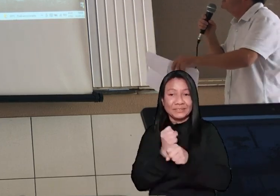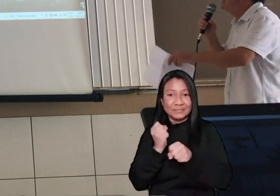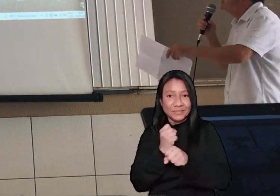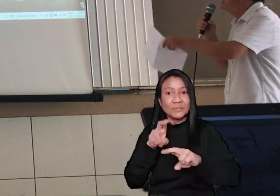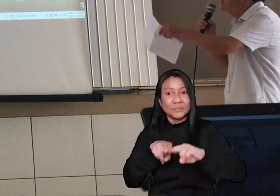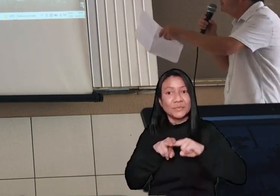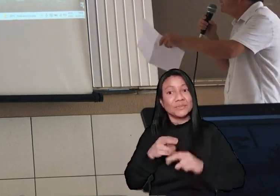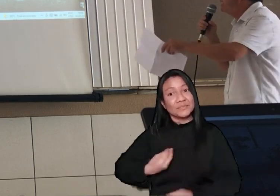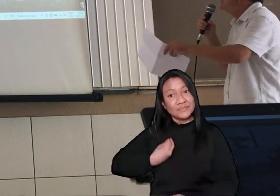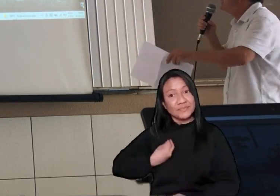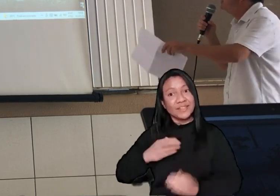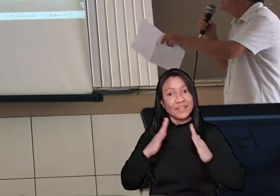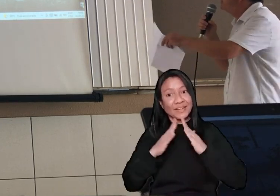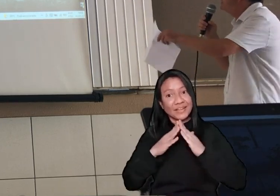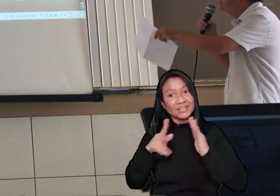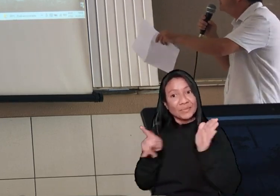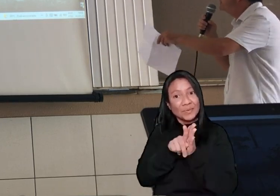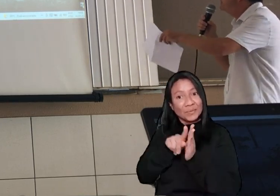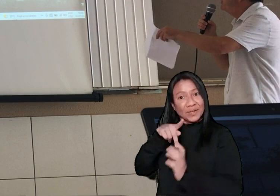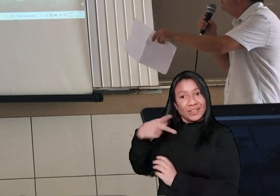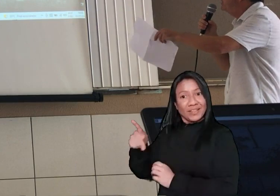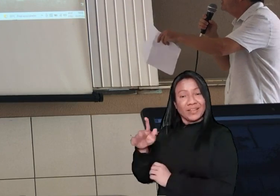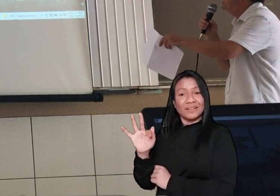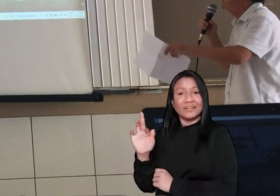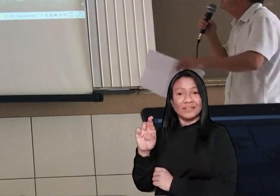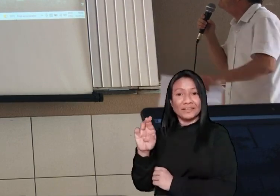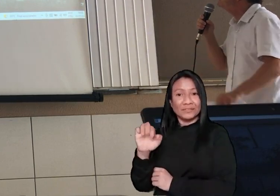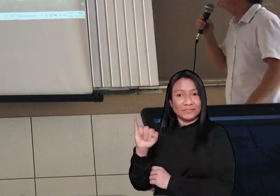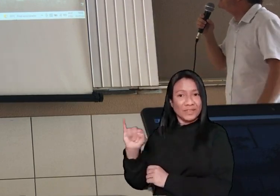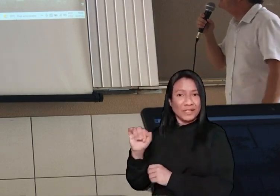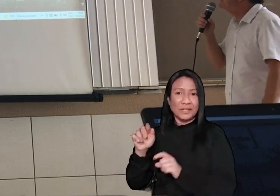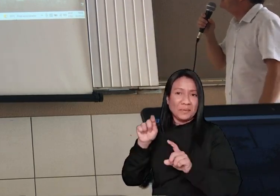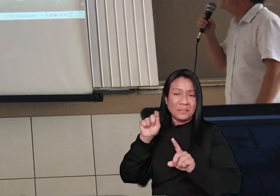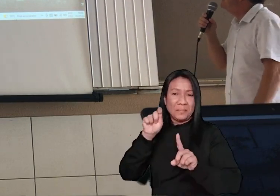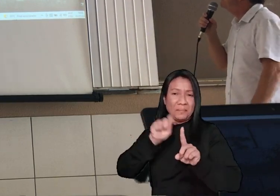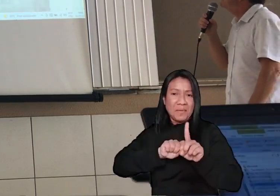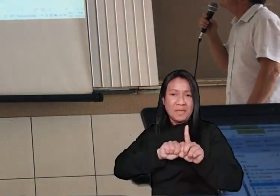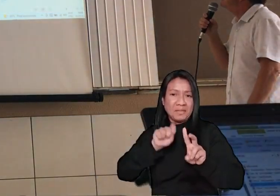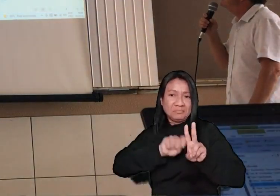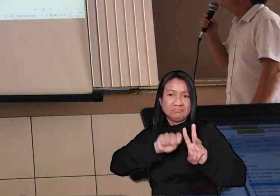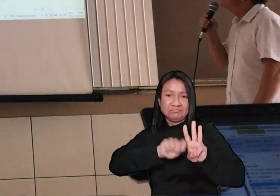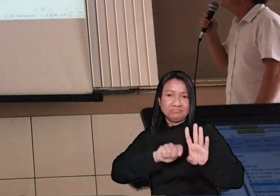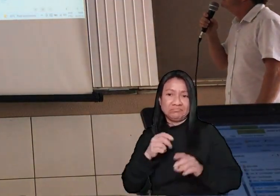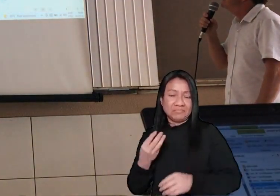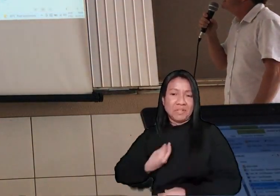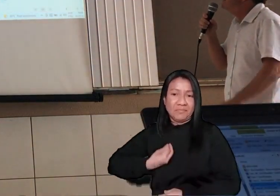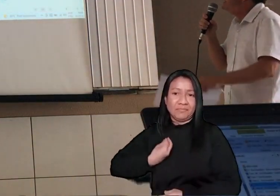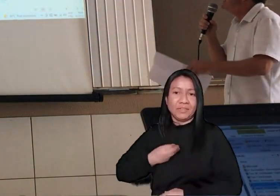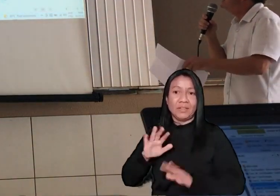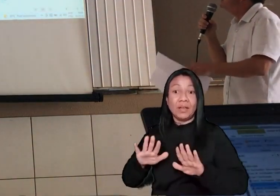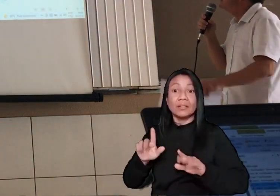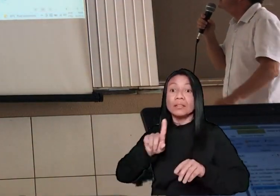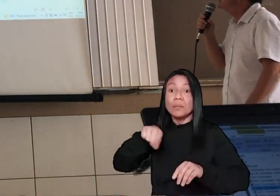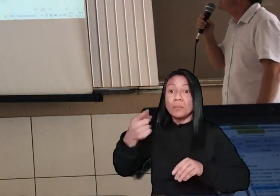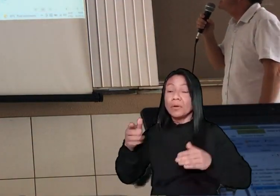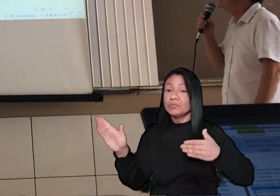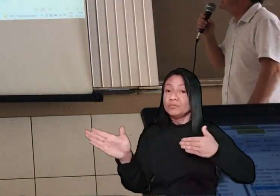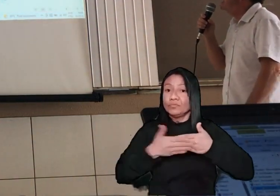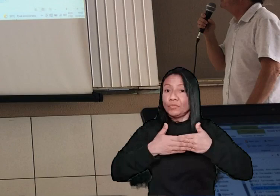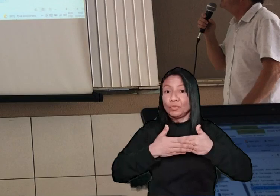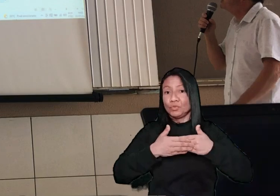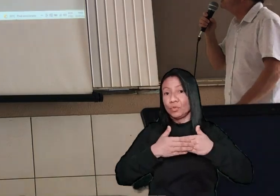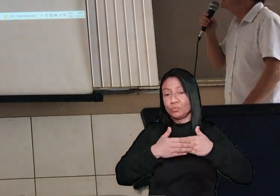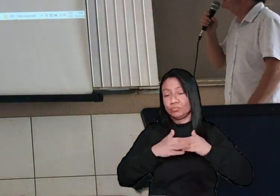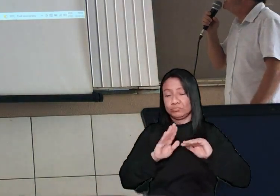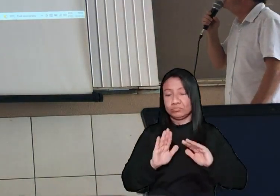também. Depois que melhoraram isso aí, depois foi fechado, né? Tá? E reparem os trajes